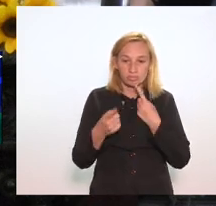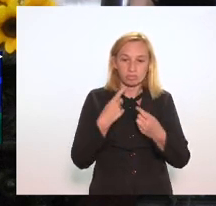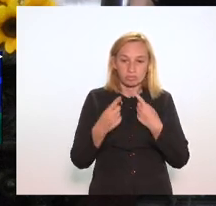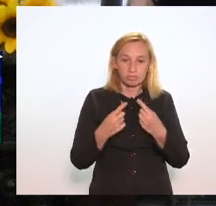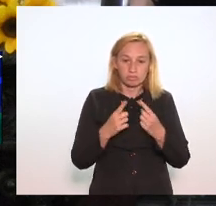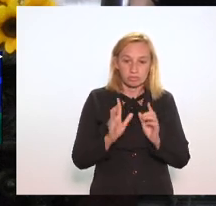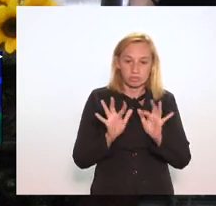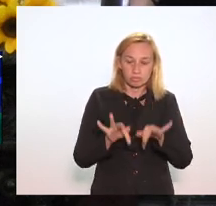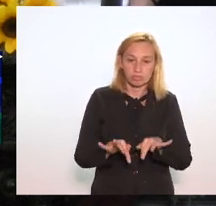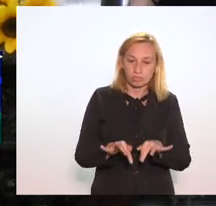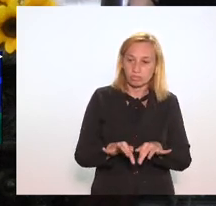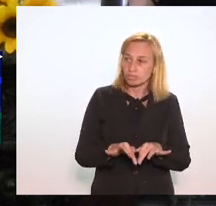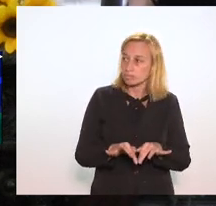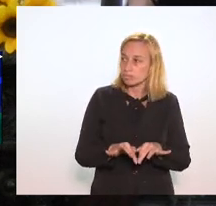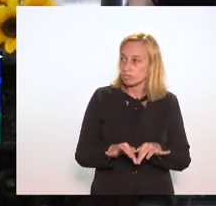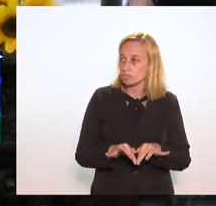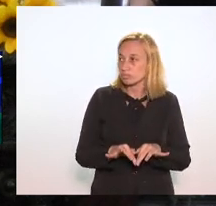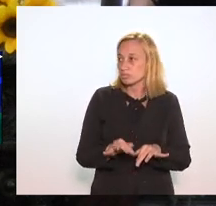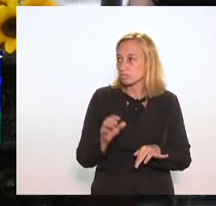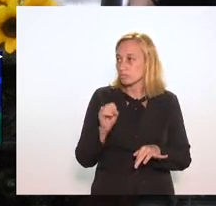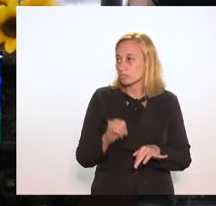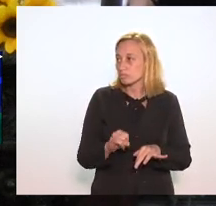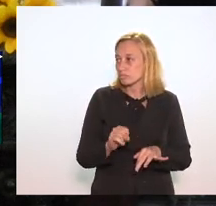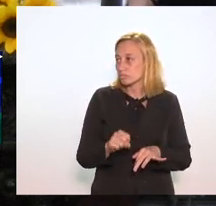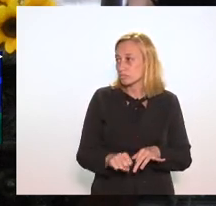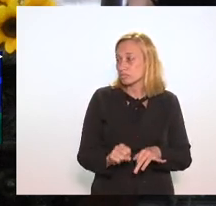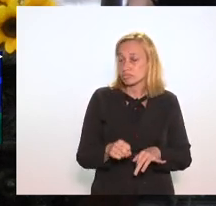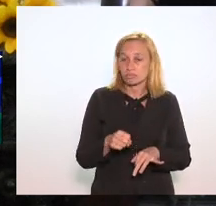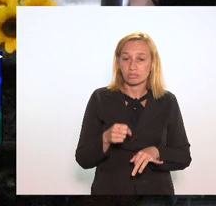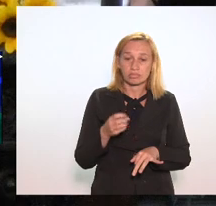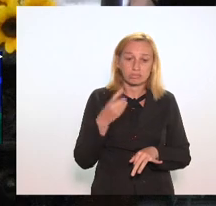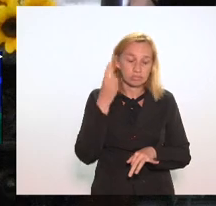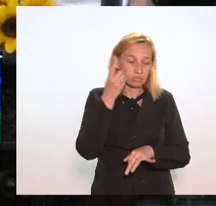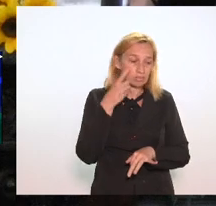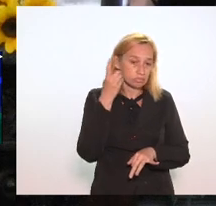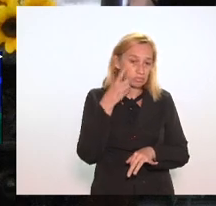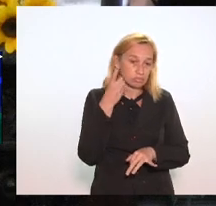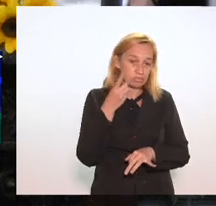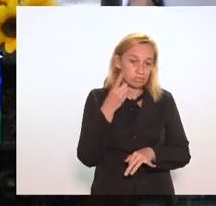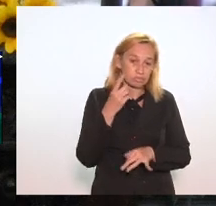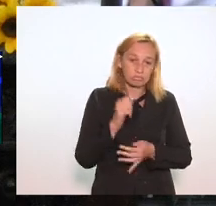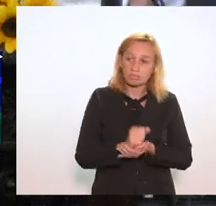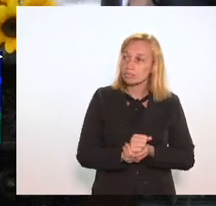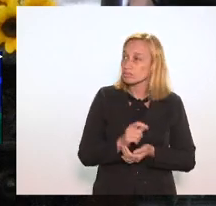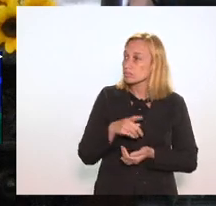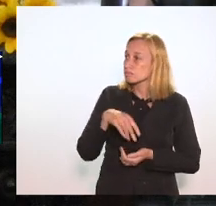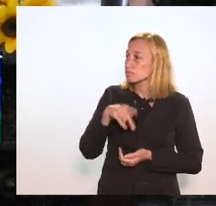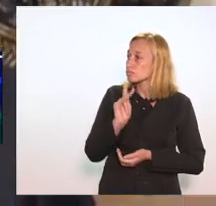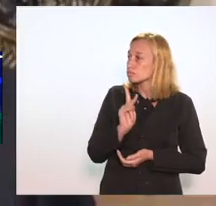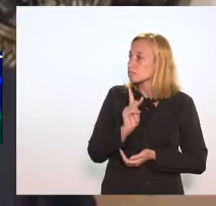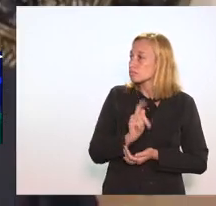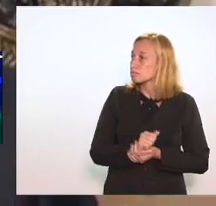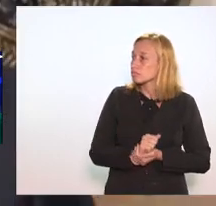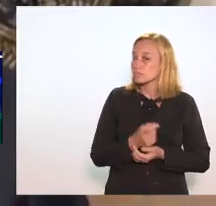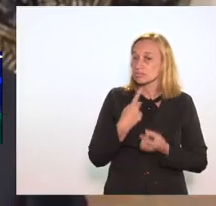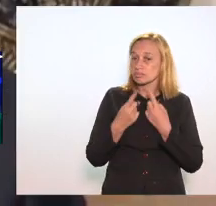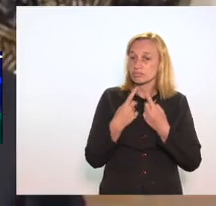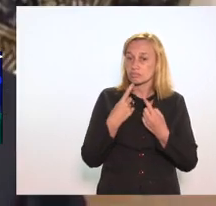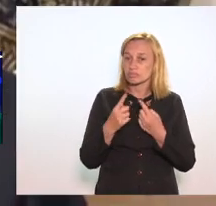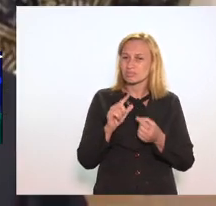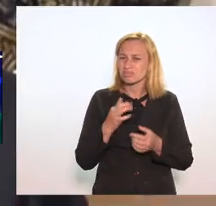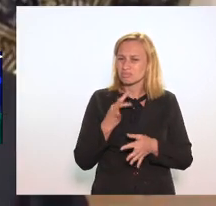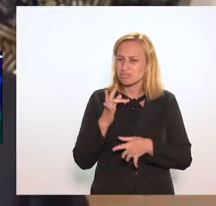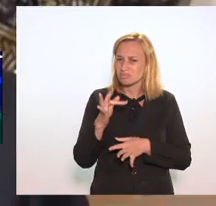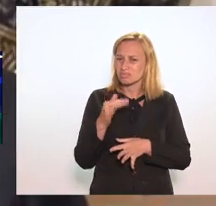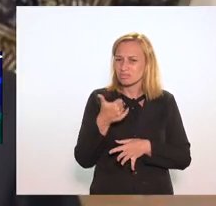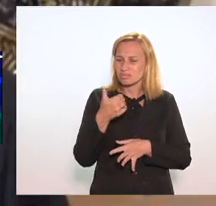discutir entende-se Deputado tendo ó e vai usar a discussão Mas para